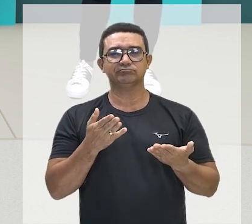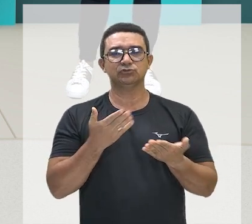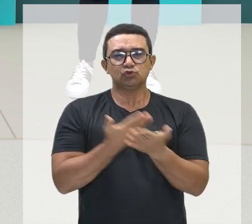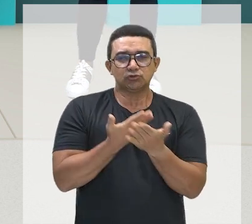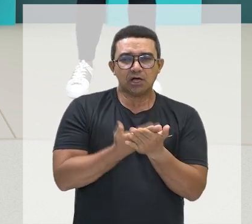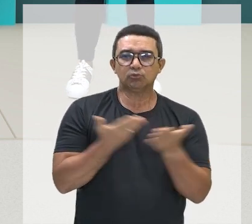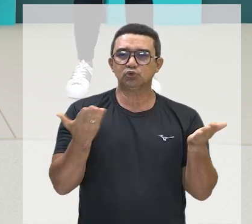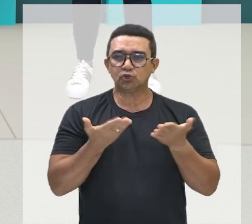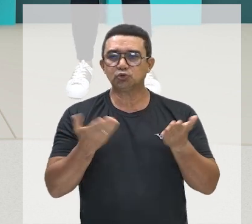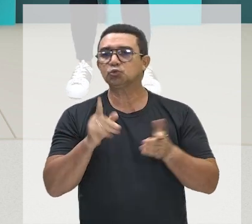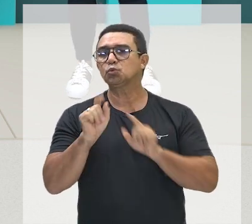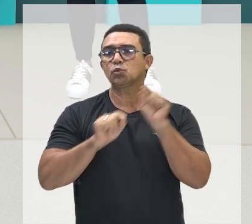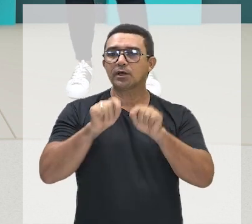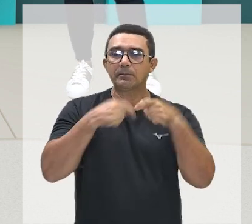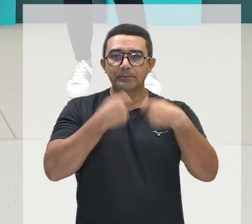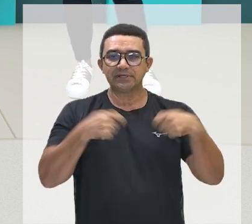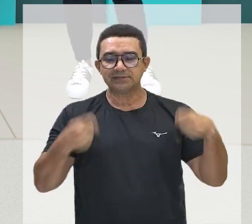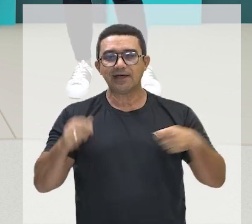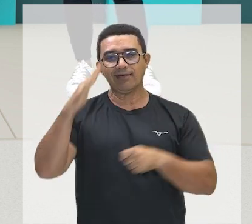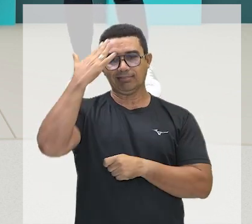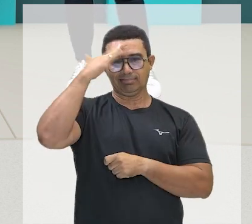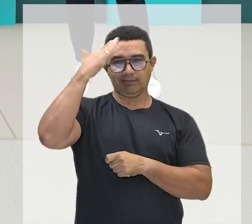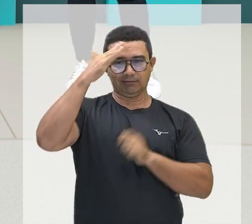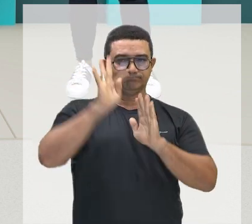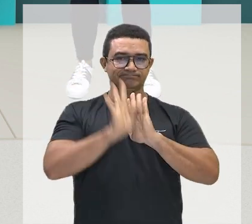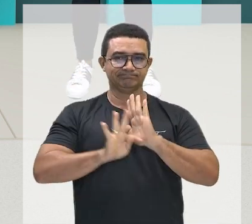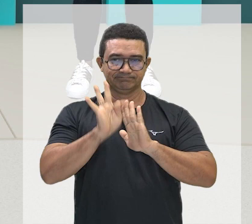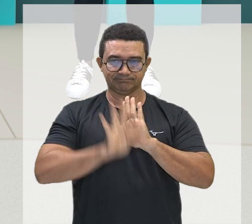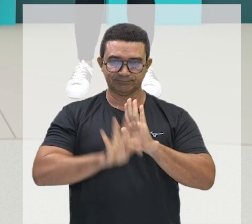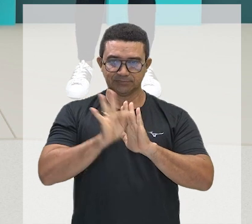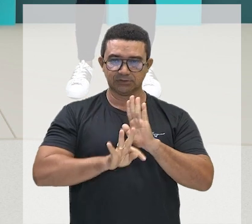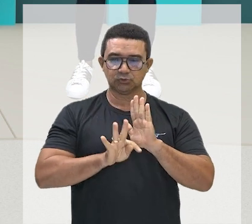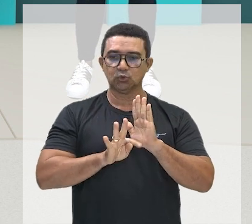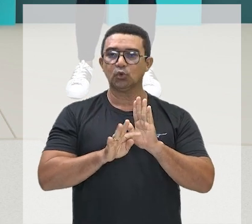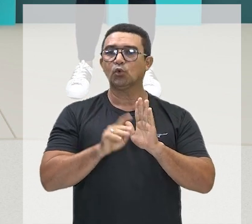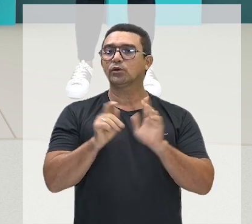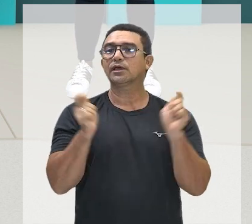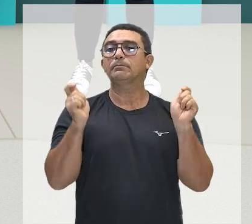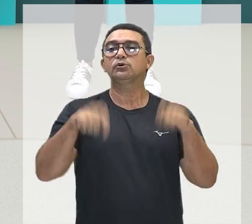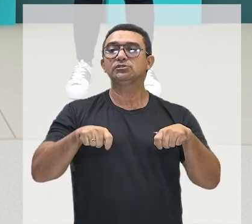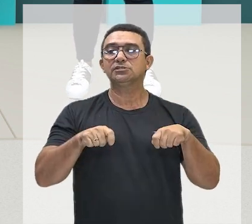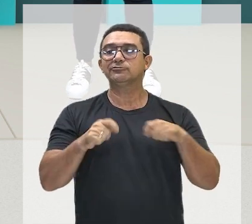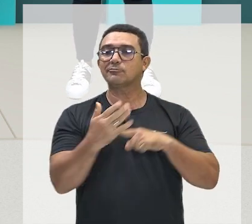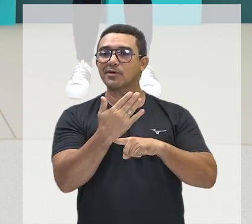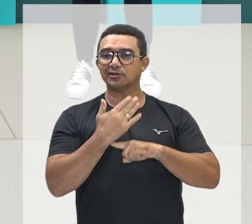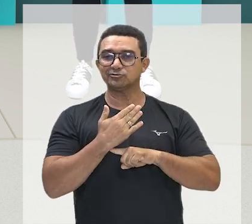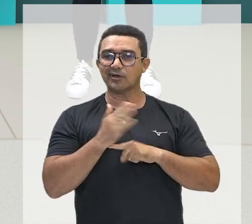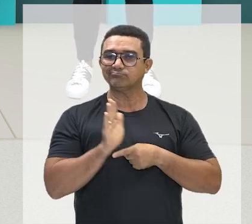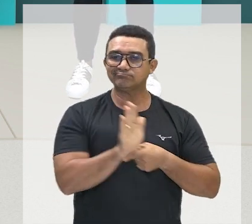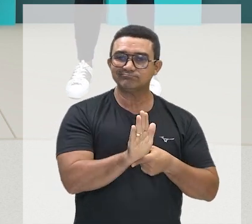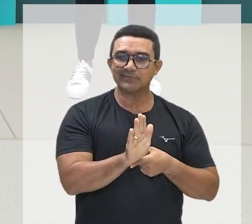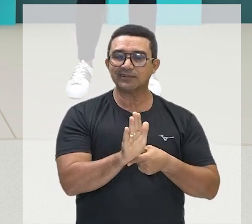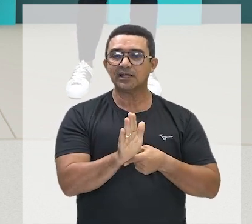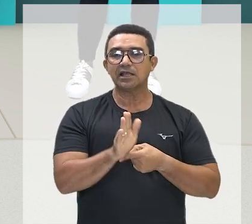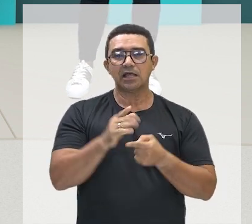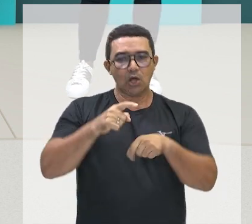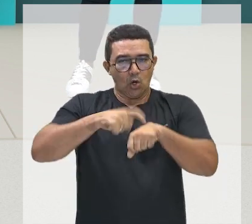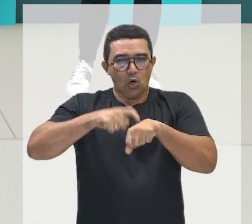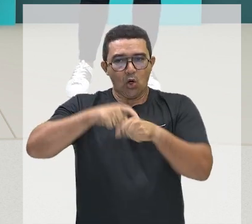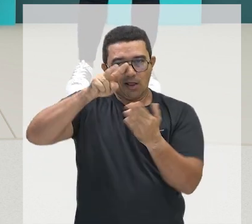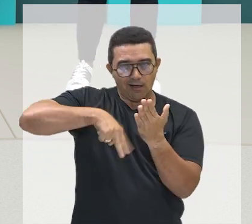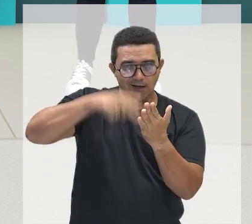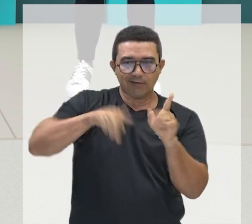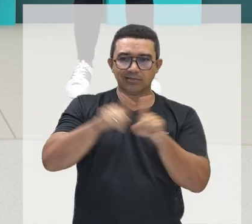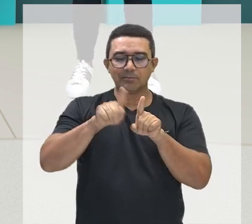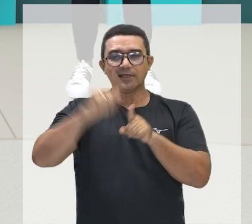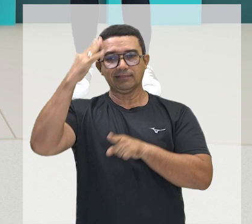precisamos para entender um texto, o que pode nos ajudar na hora da leitura e da interpretação